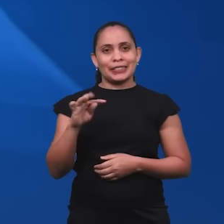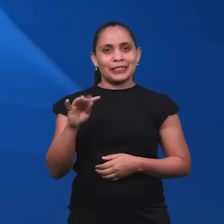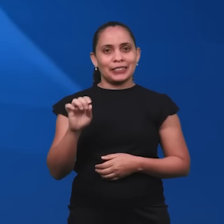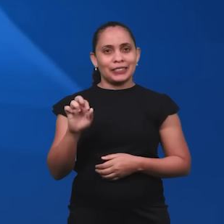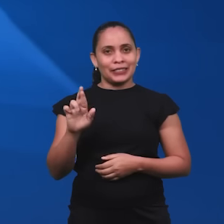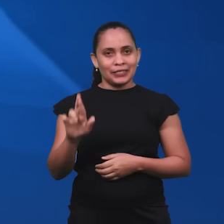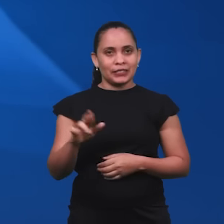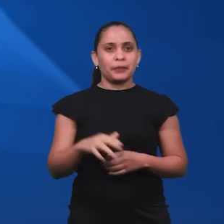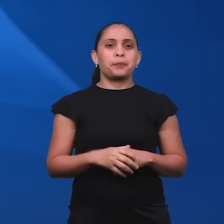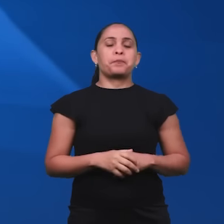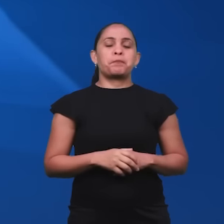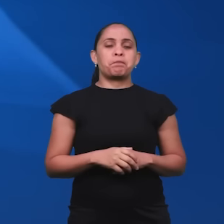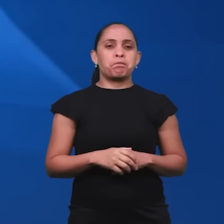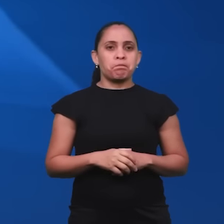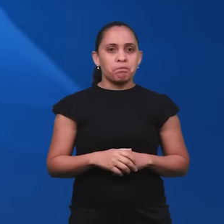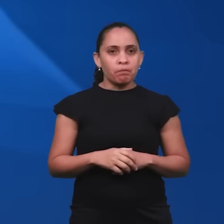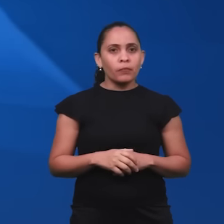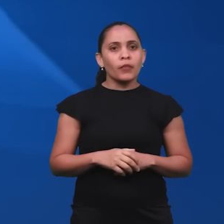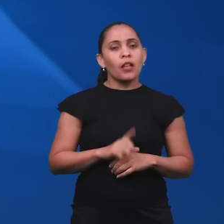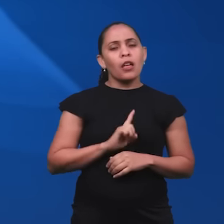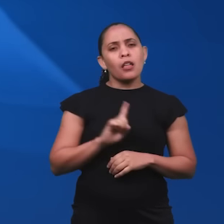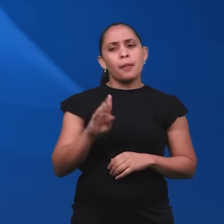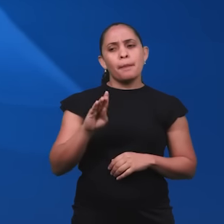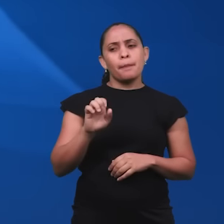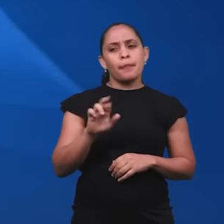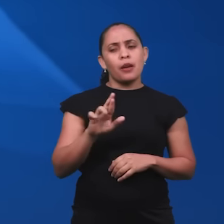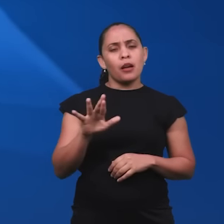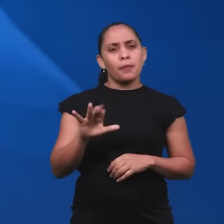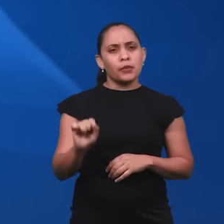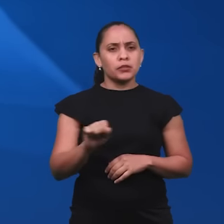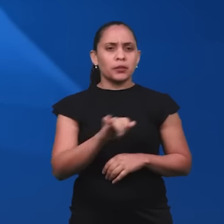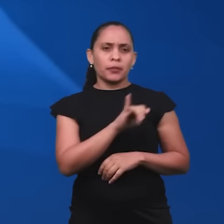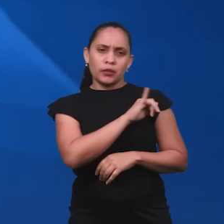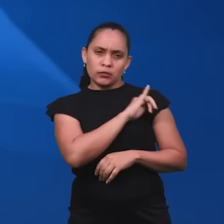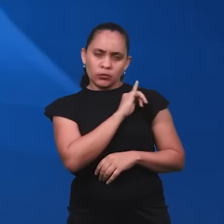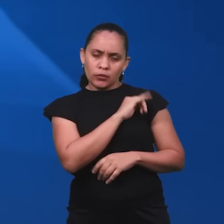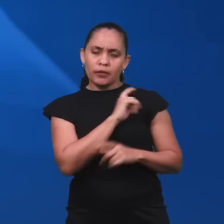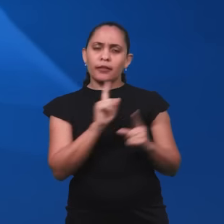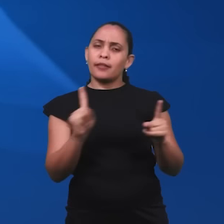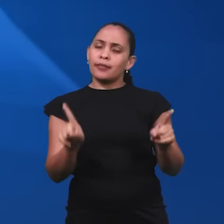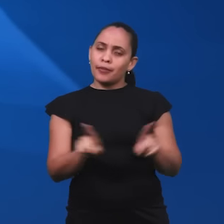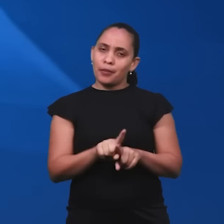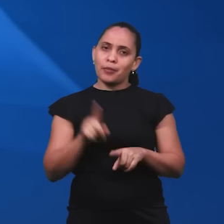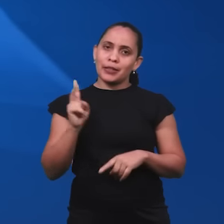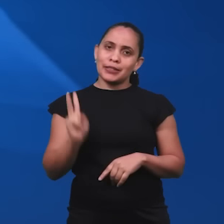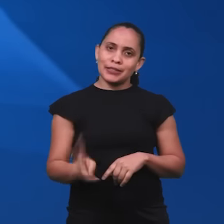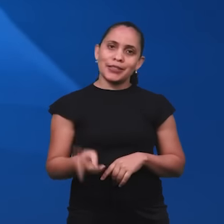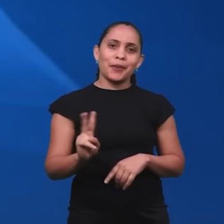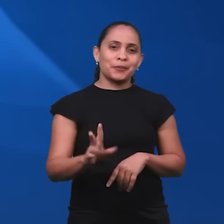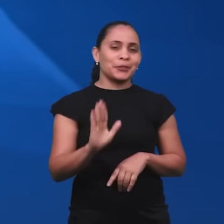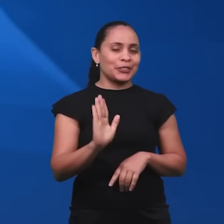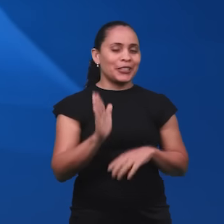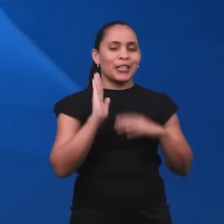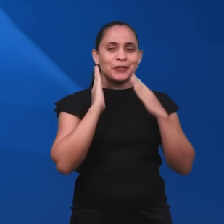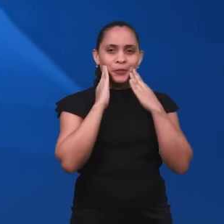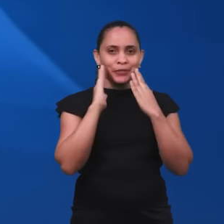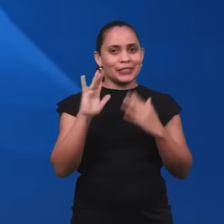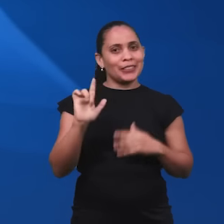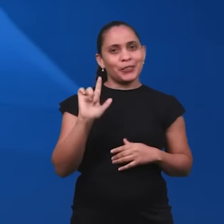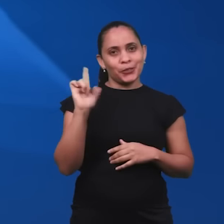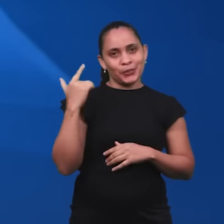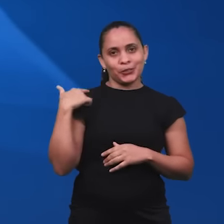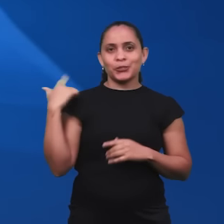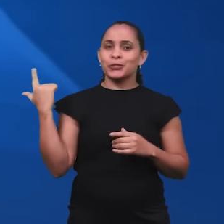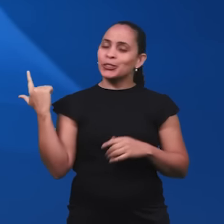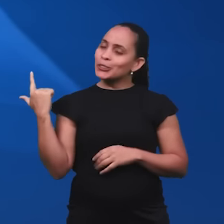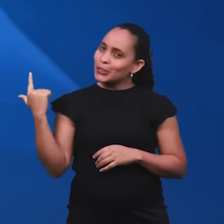Barra Mansa, ela lá no estado do Rio de Janeiro. Ela já foi apresentada outra vez e ela vai mais uma